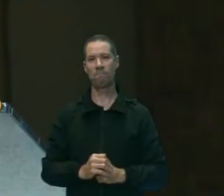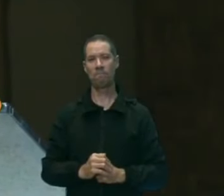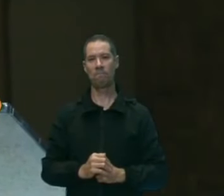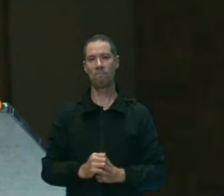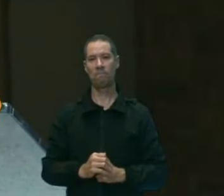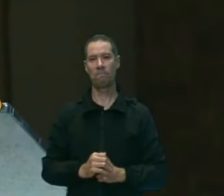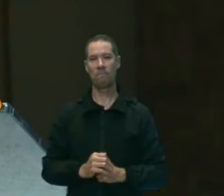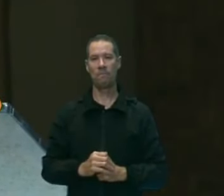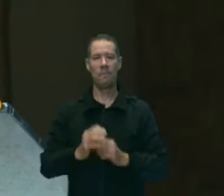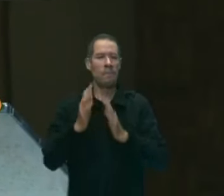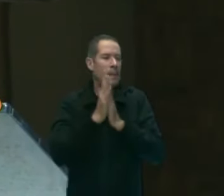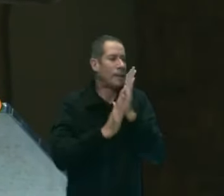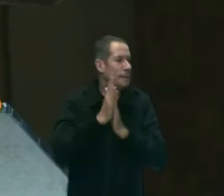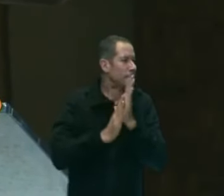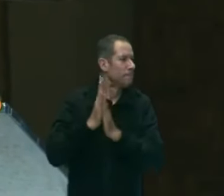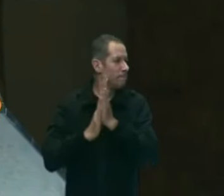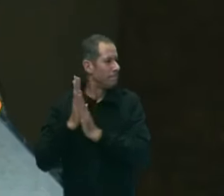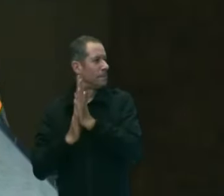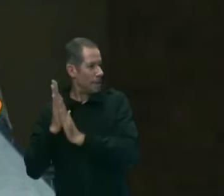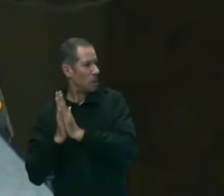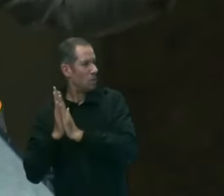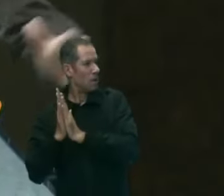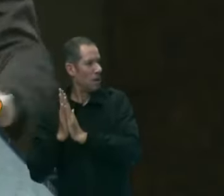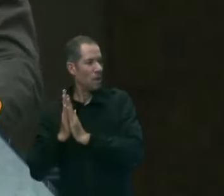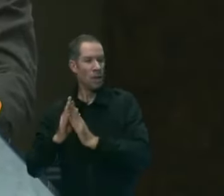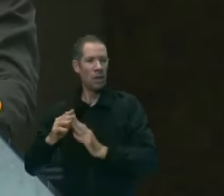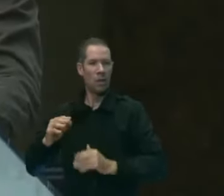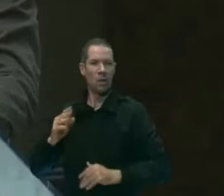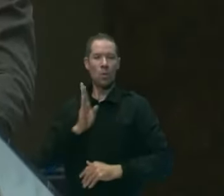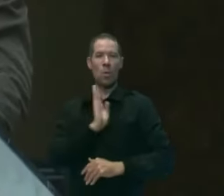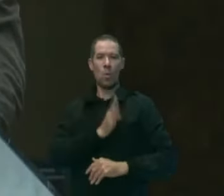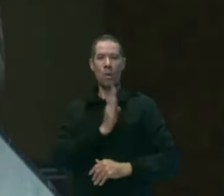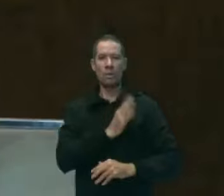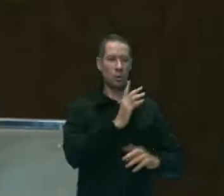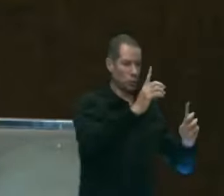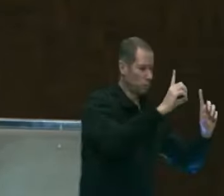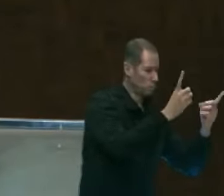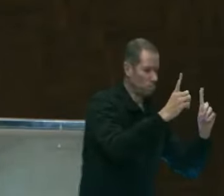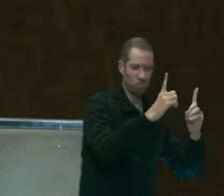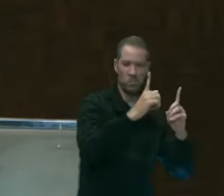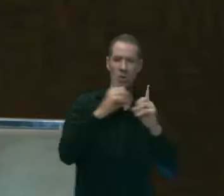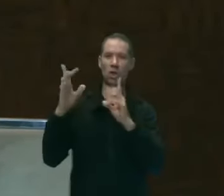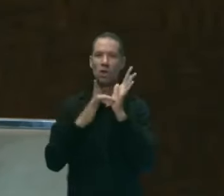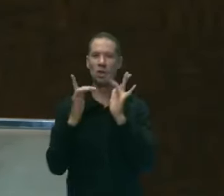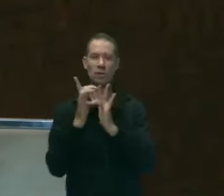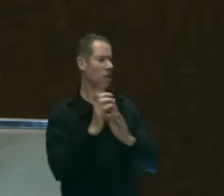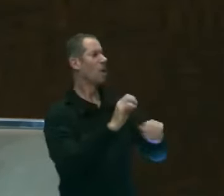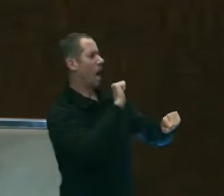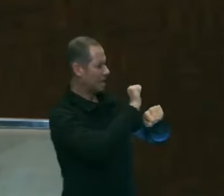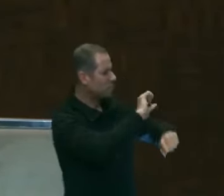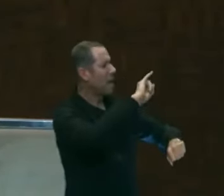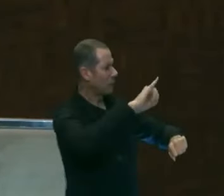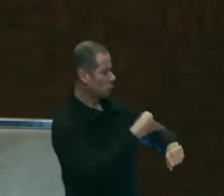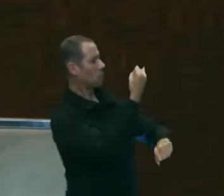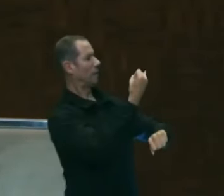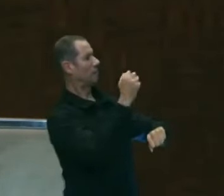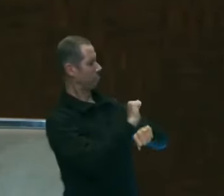Foi essa expectativa que tomou conta dos corações dos discípulos. Jesus disse: esperem em Jerusalém.